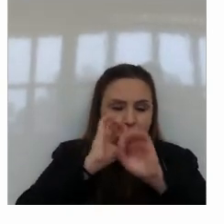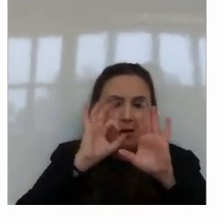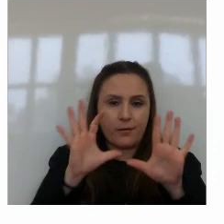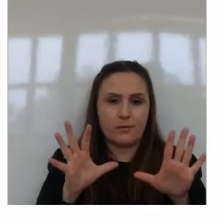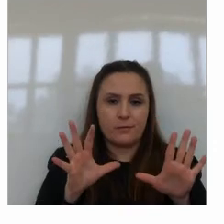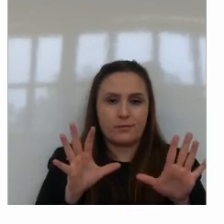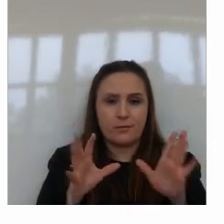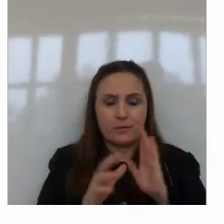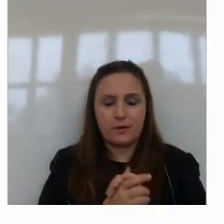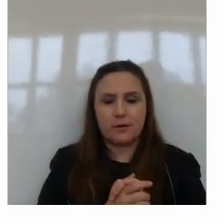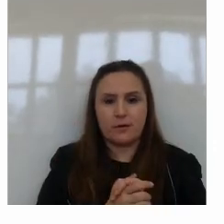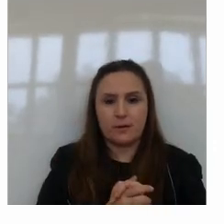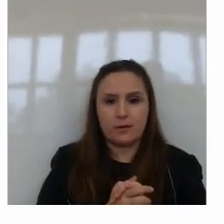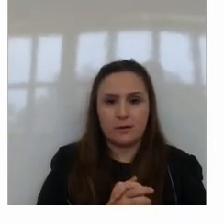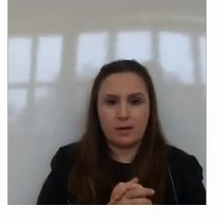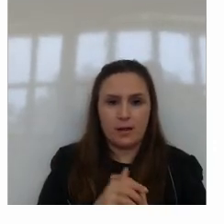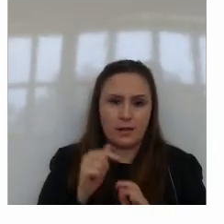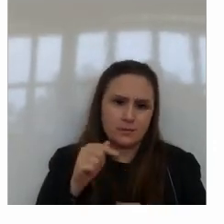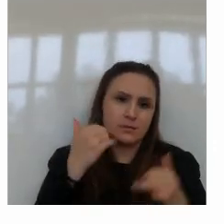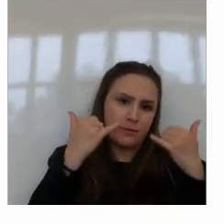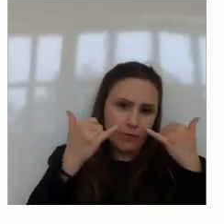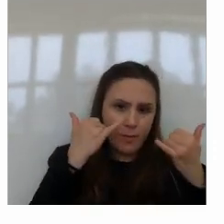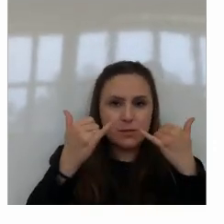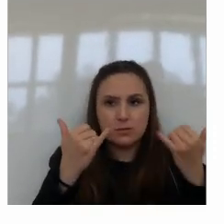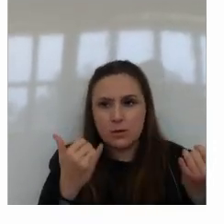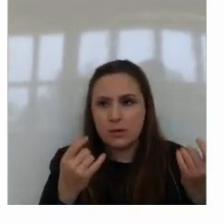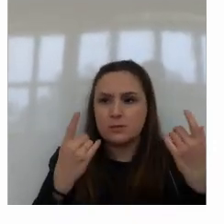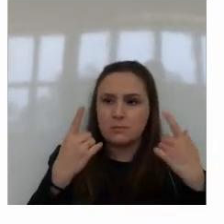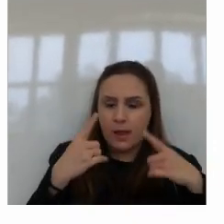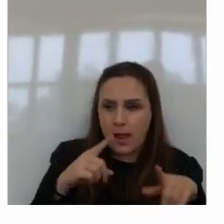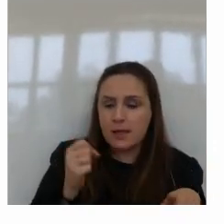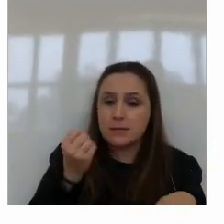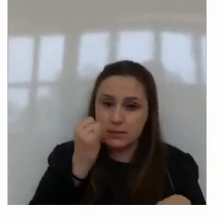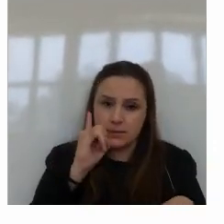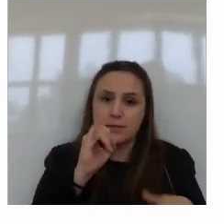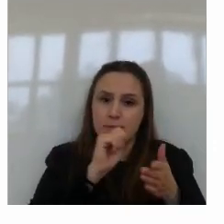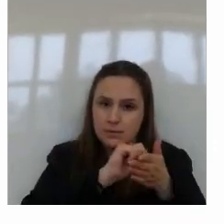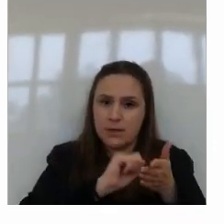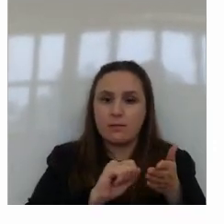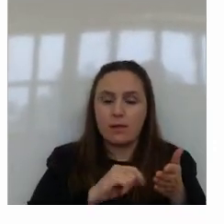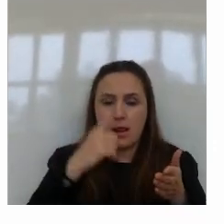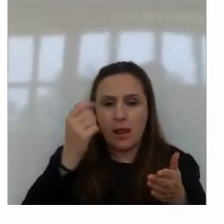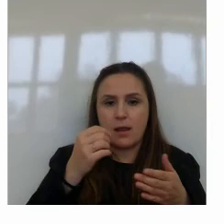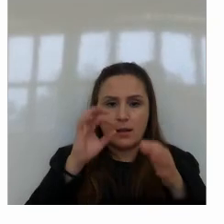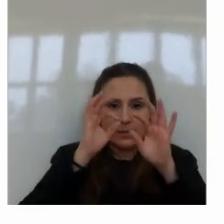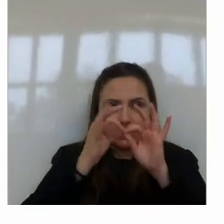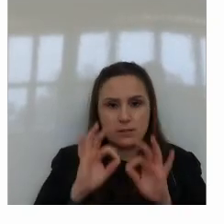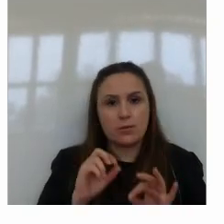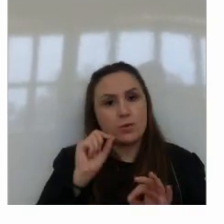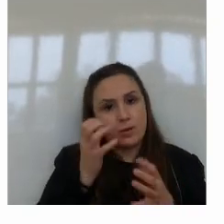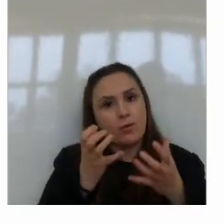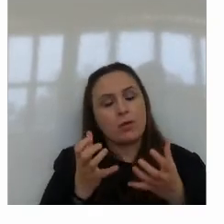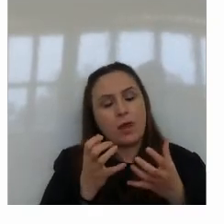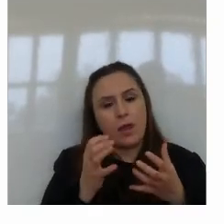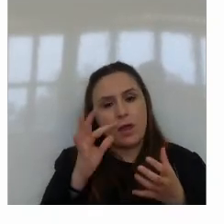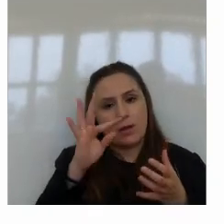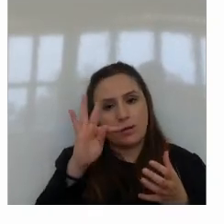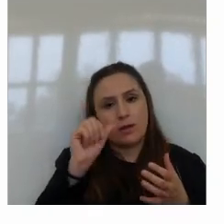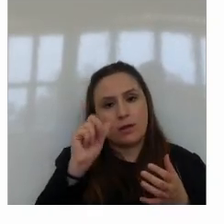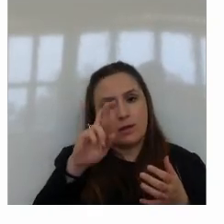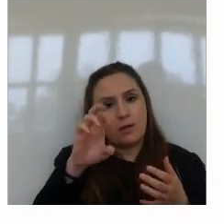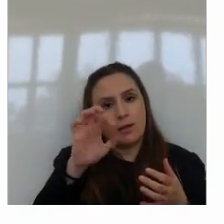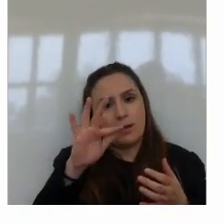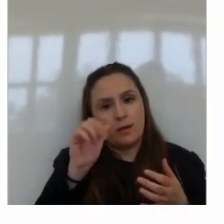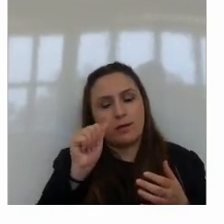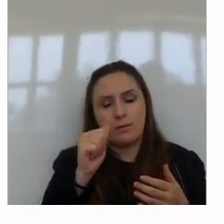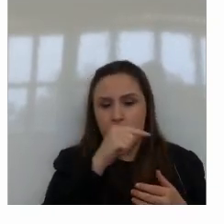O aluno pode vir aqui. Aqui, claro, vai estar além dessas informações aqui, caso você escreva na descrição, né, o que